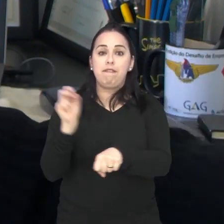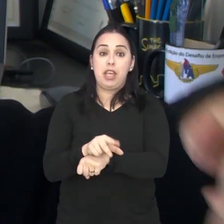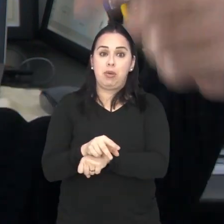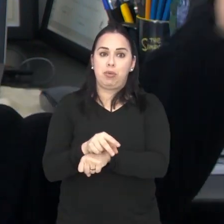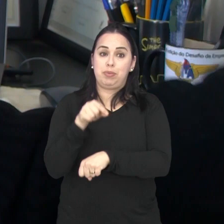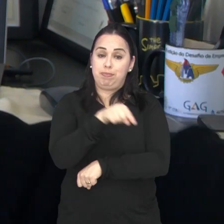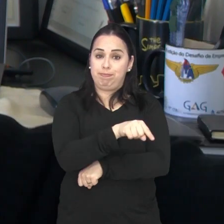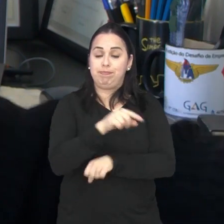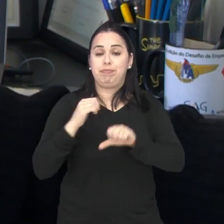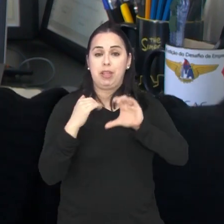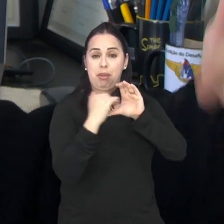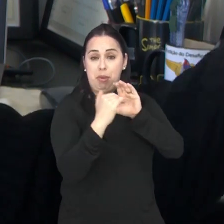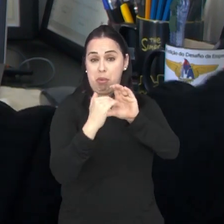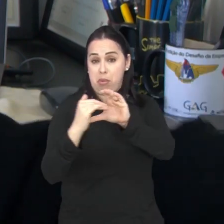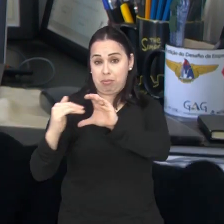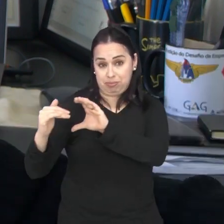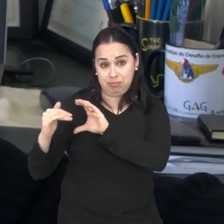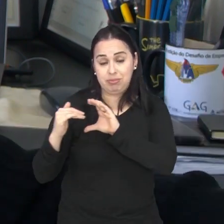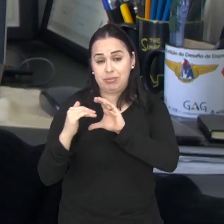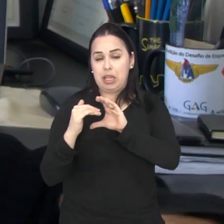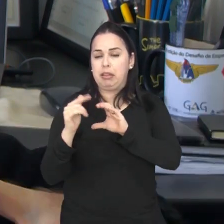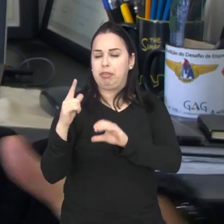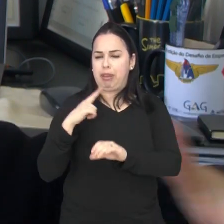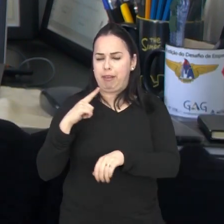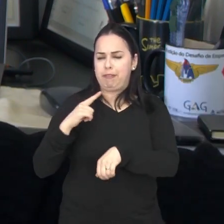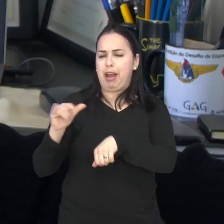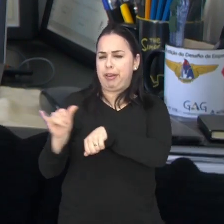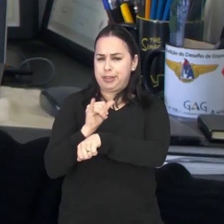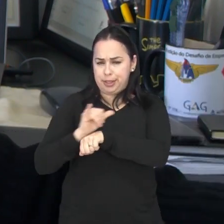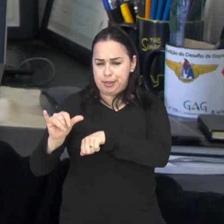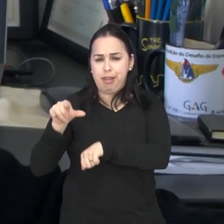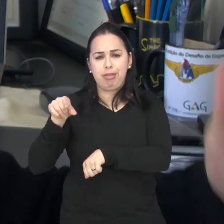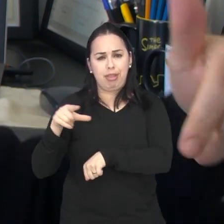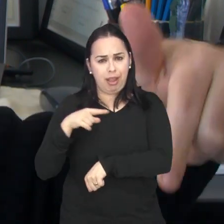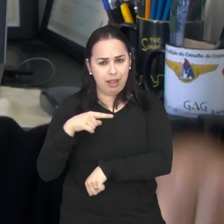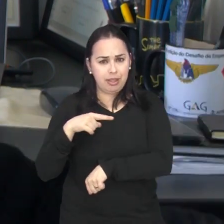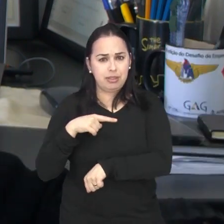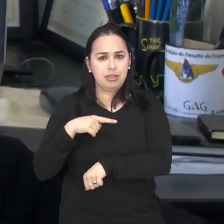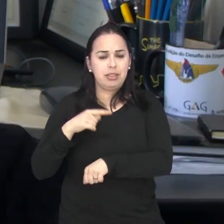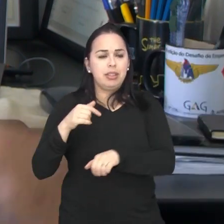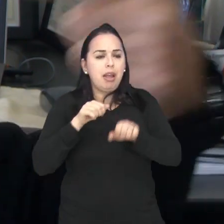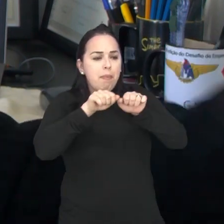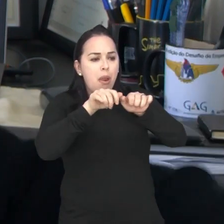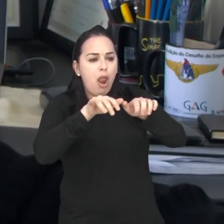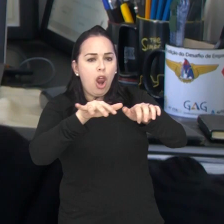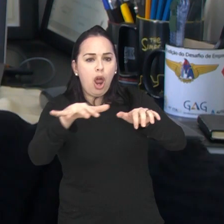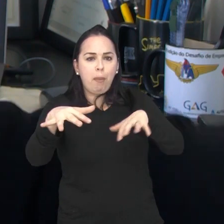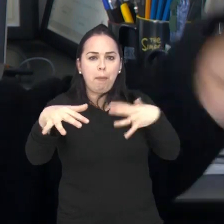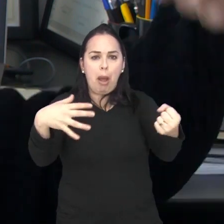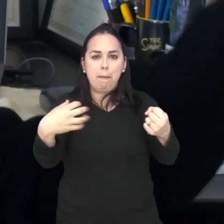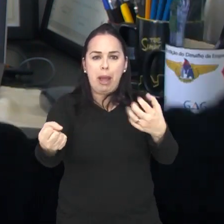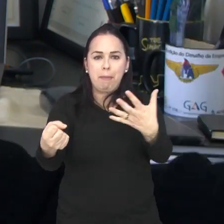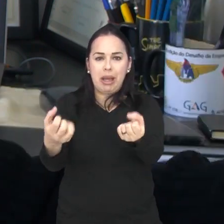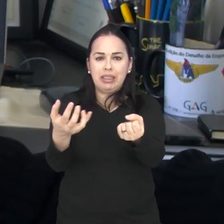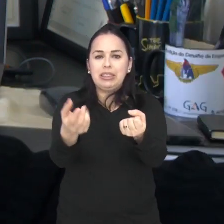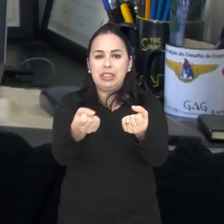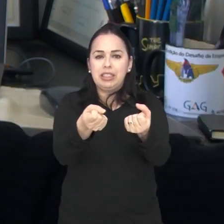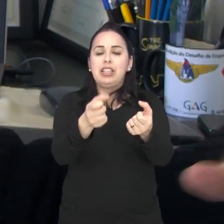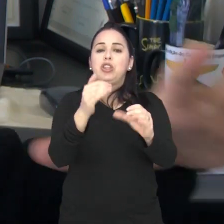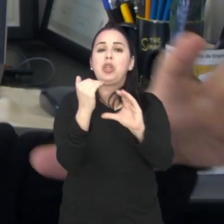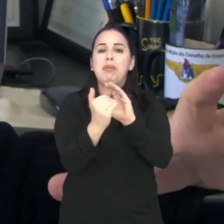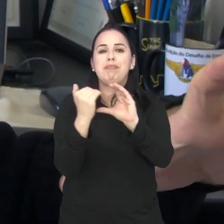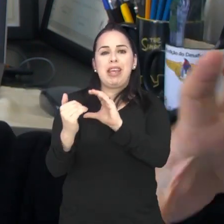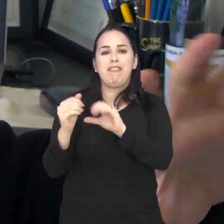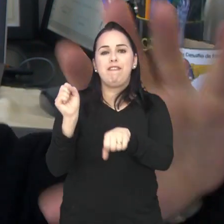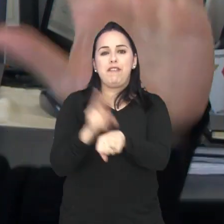vírus, aquele malware, aquele ransomware, por exemplo, que tem várias ferramentas, né? E aí essa pessoa contamina as outras, que vão contaminando as